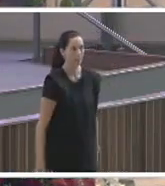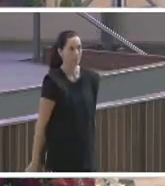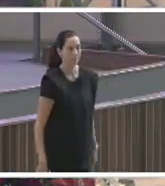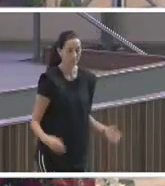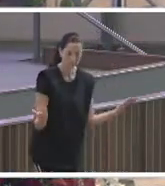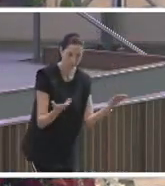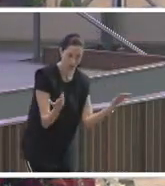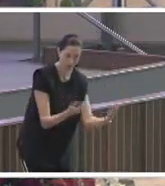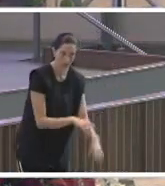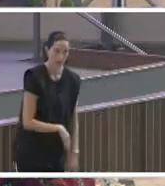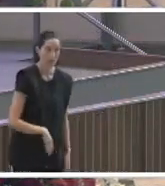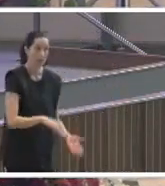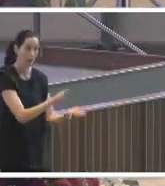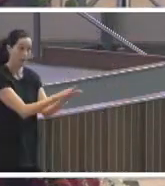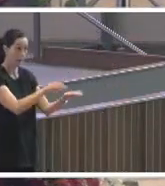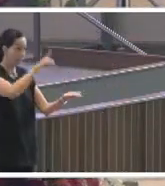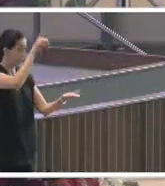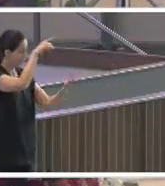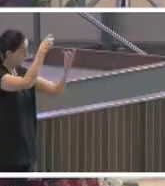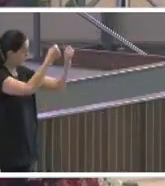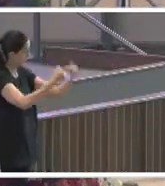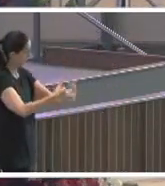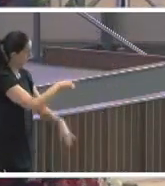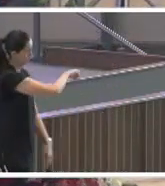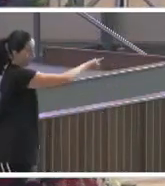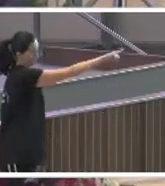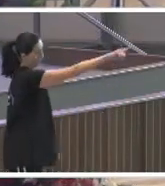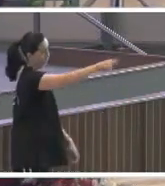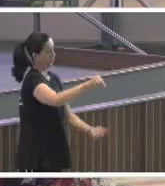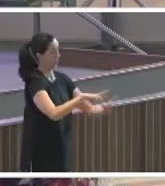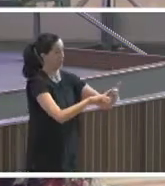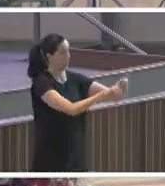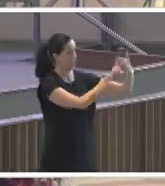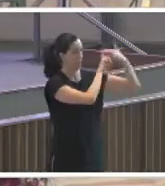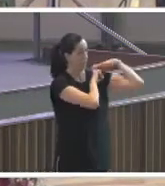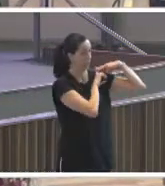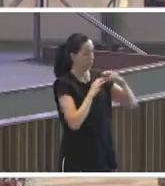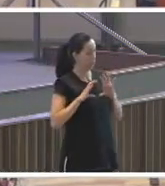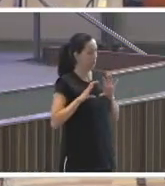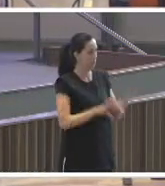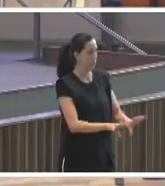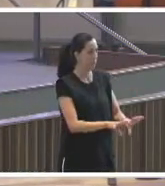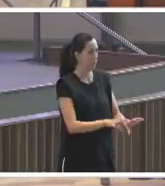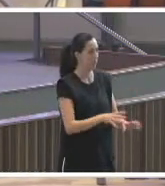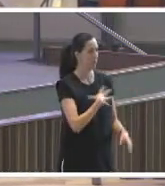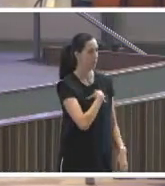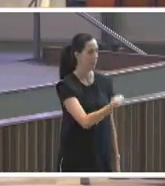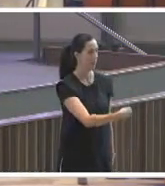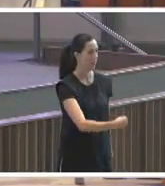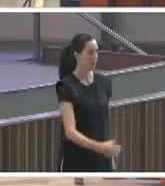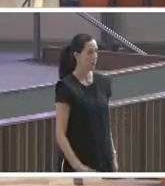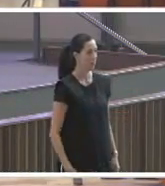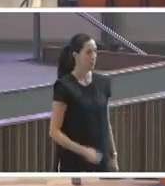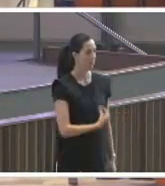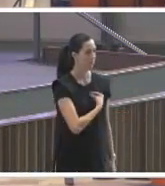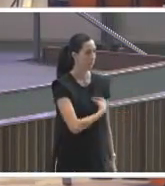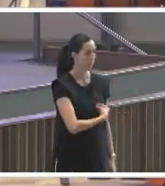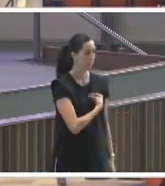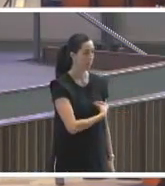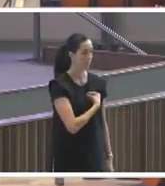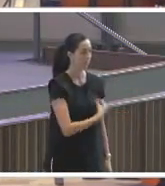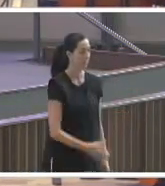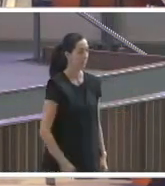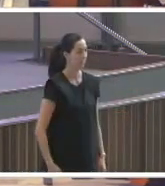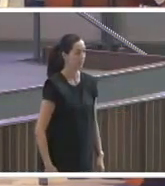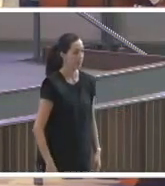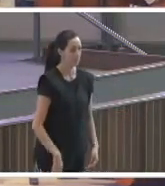A Bíblia diz que vocês são responsáveis diretos pela vida dos seus filhos, e não